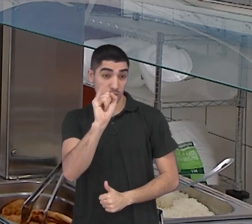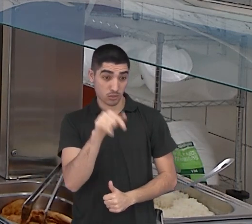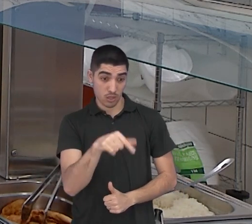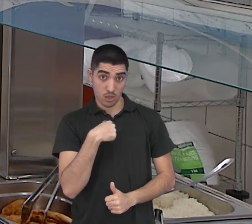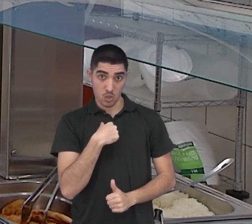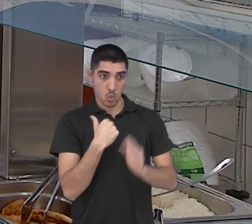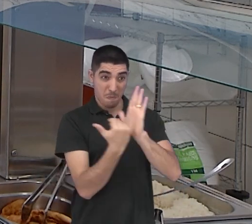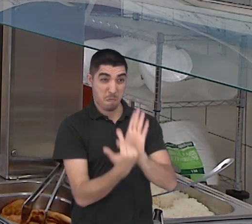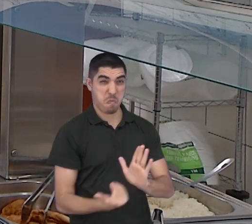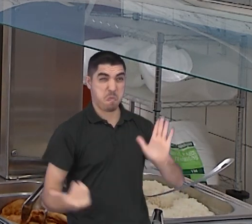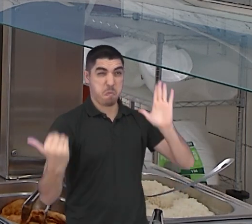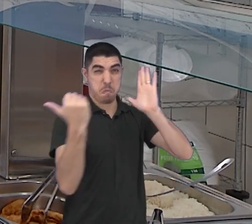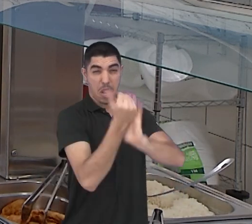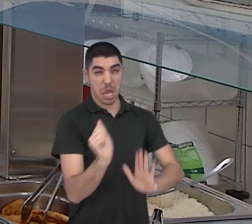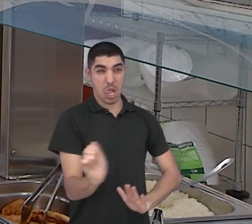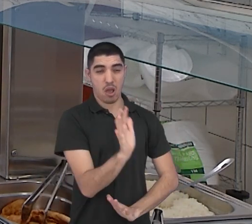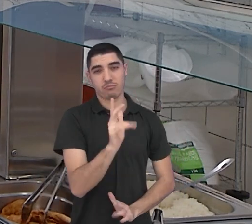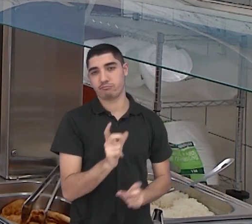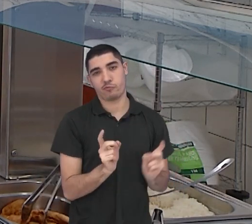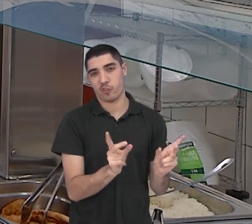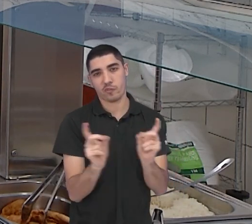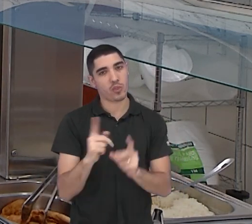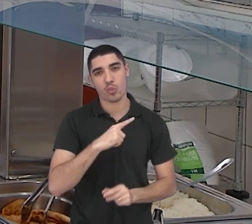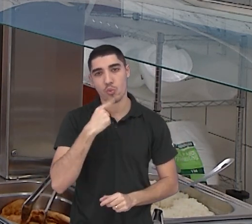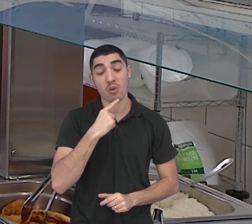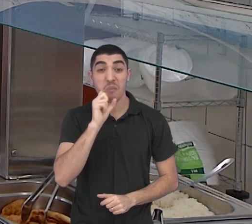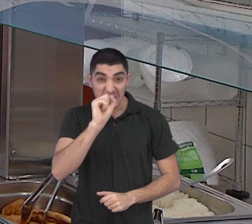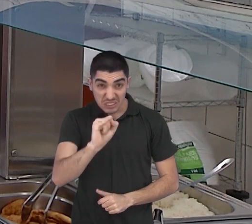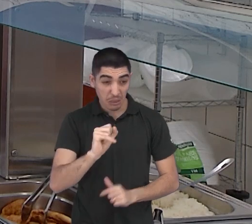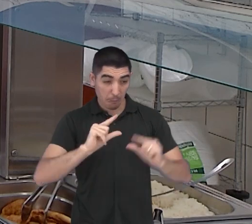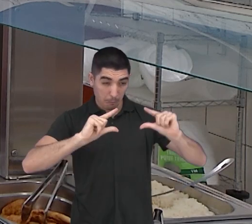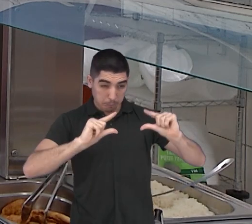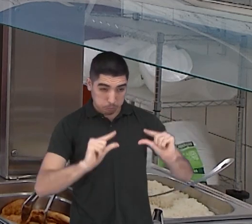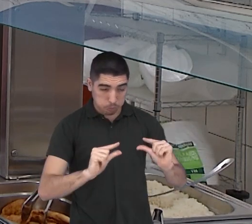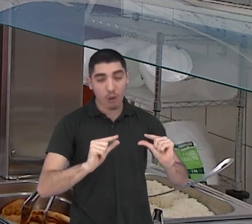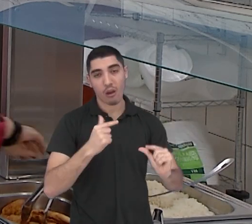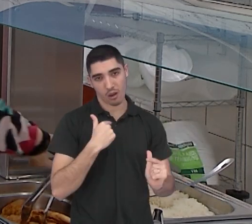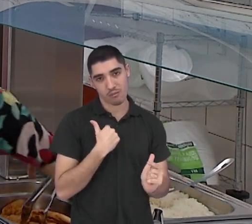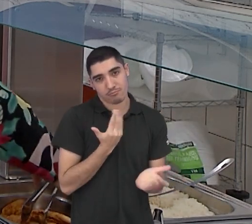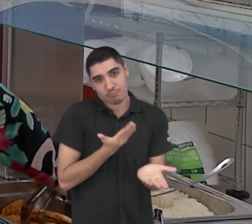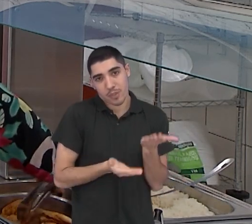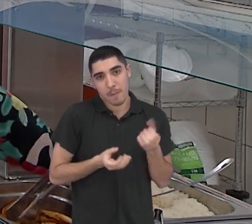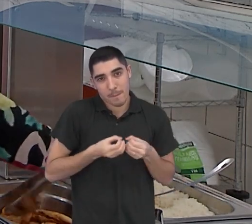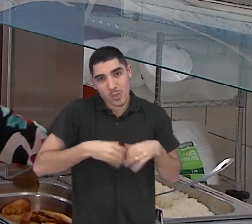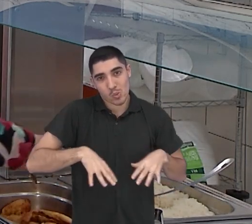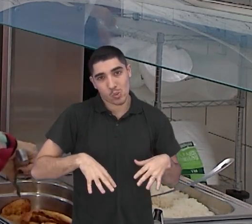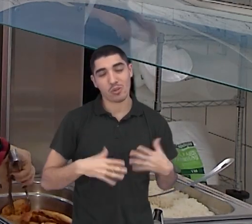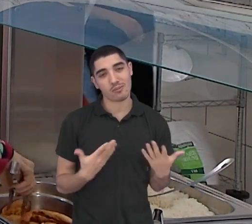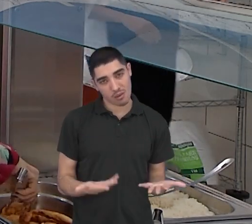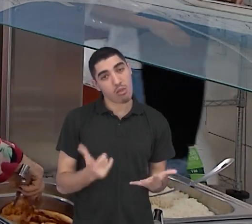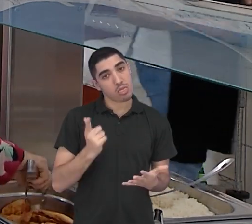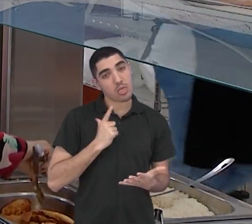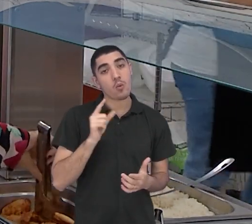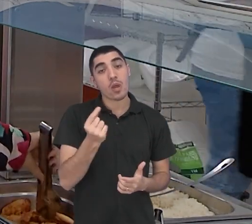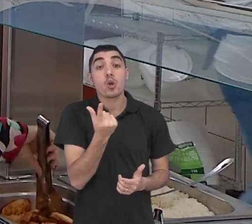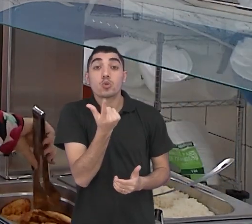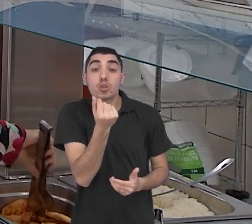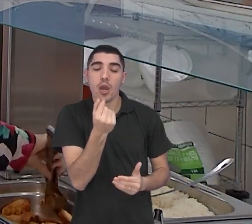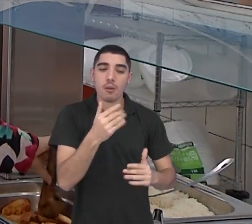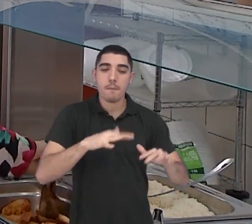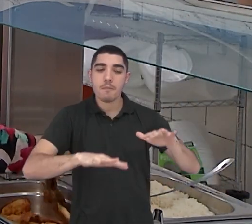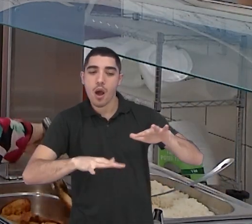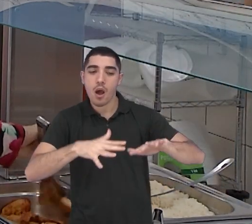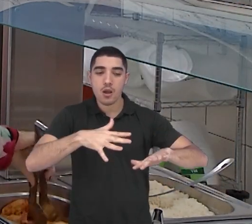muito alto o preço, ele não vende. Se eu colocar muito baixo, ele também vai perder. Então já existe um preço de mercado. E